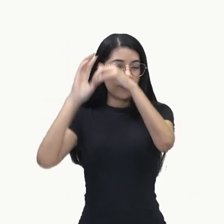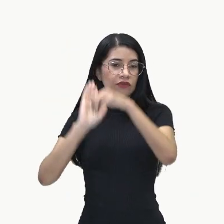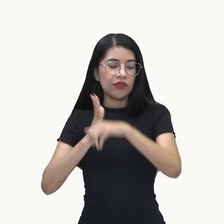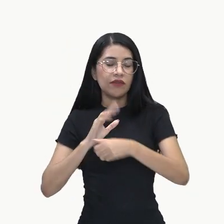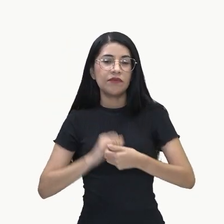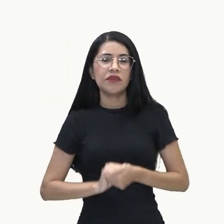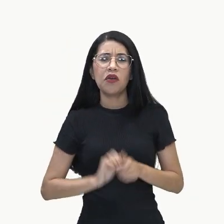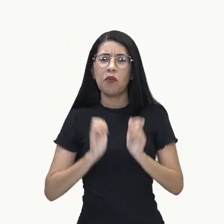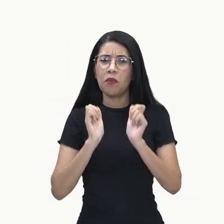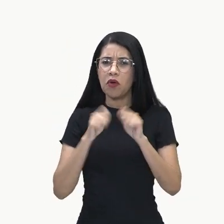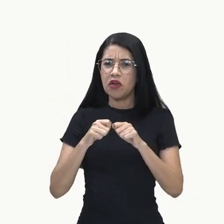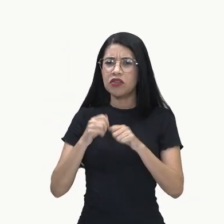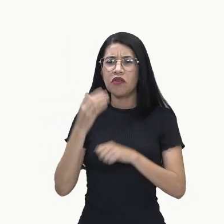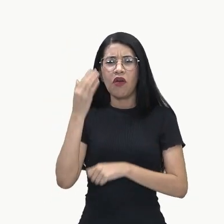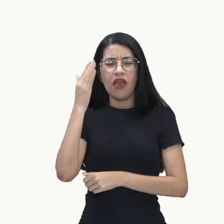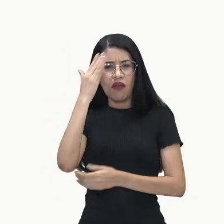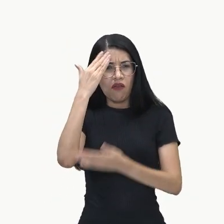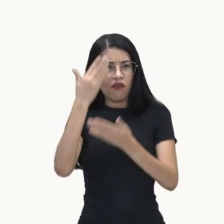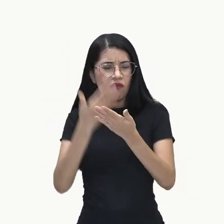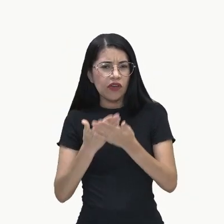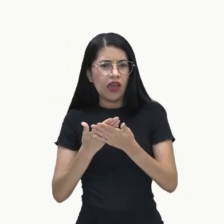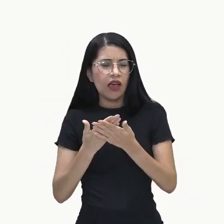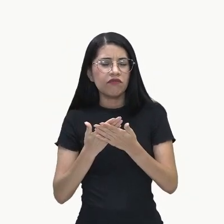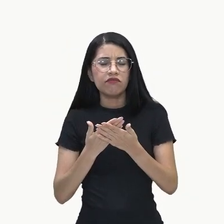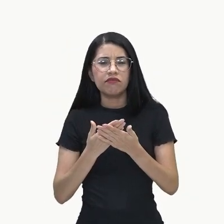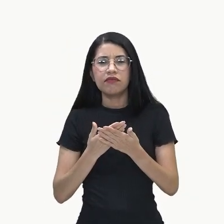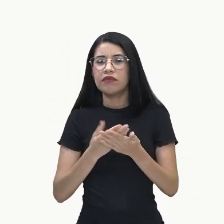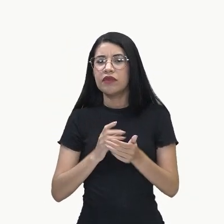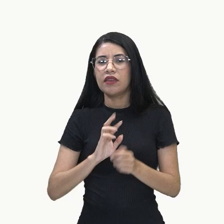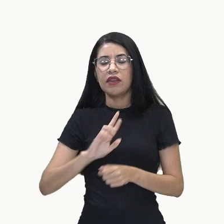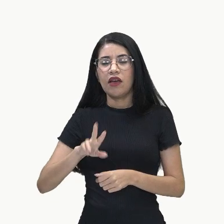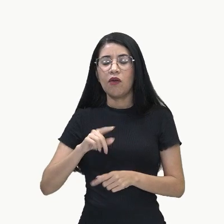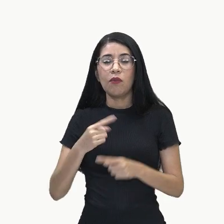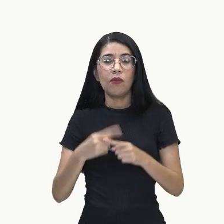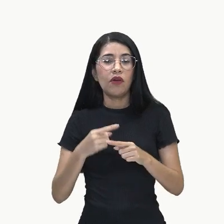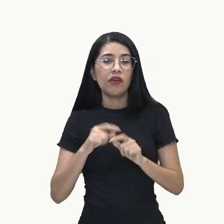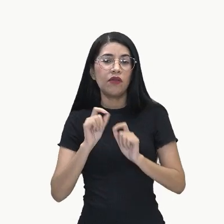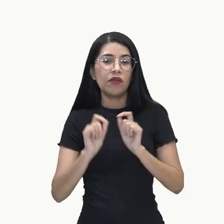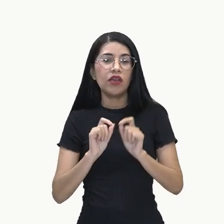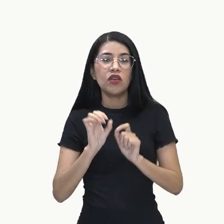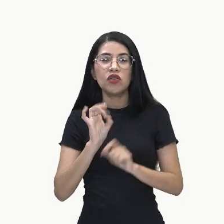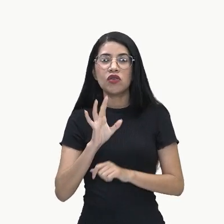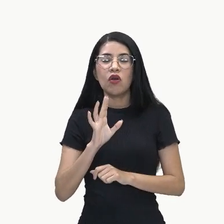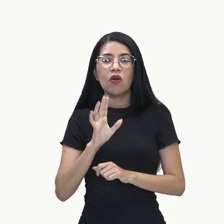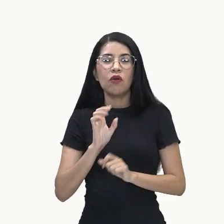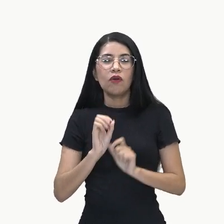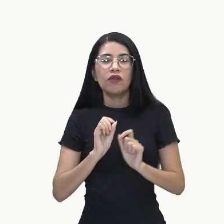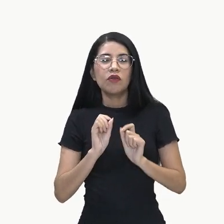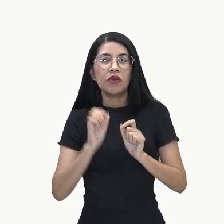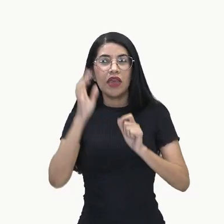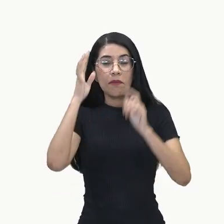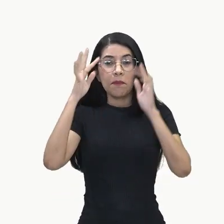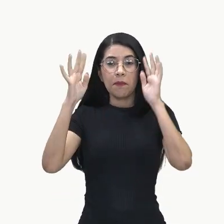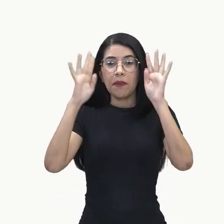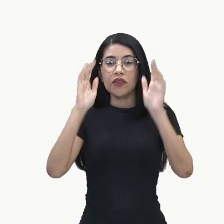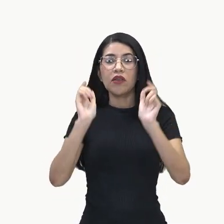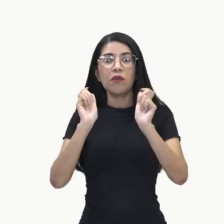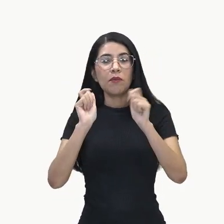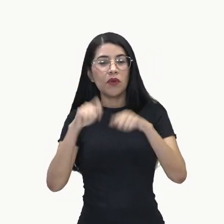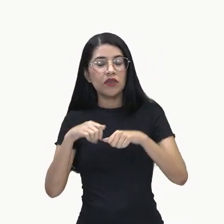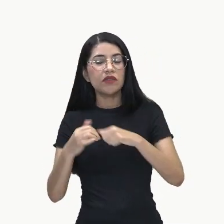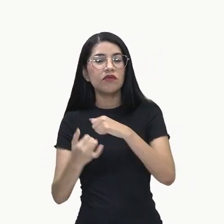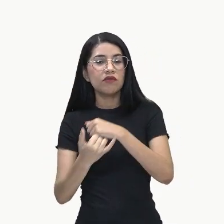nos sentidos? Não, porque os sentidos são o quê? Apenas ilusão. Né? Eles podem